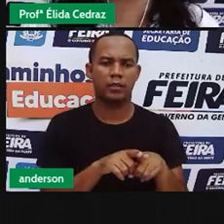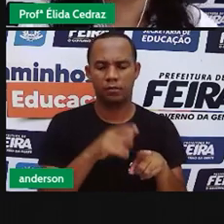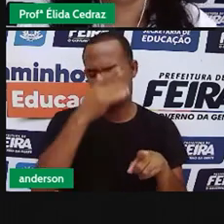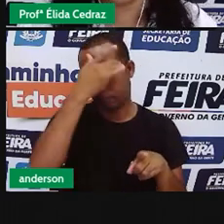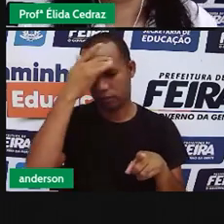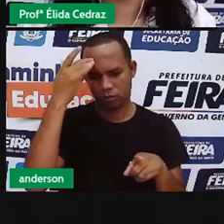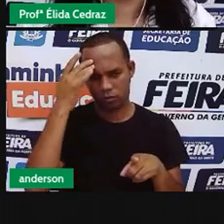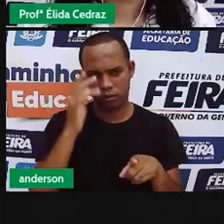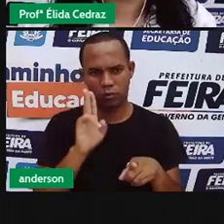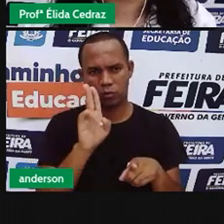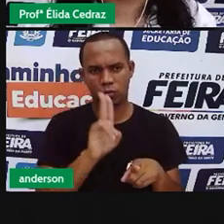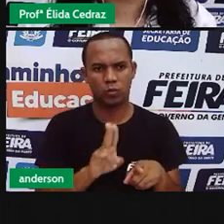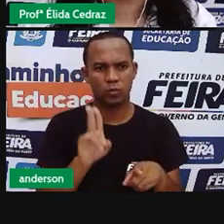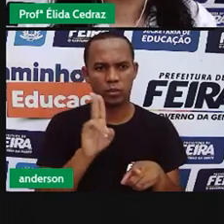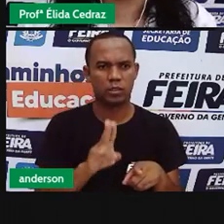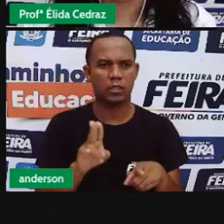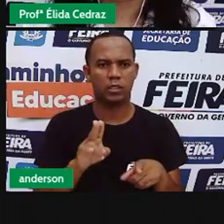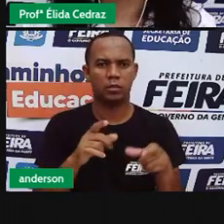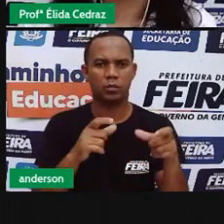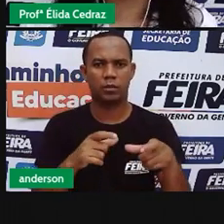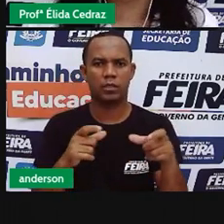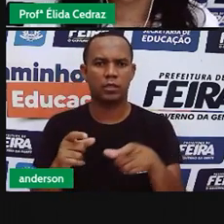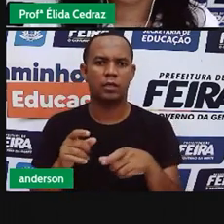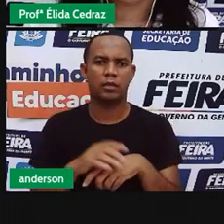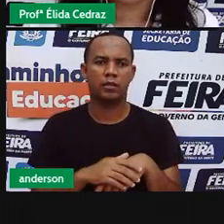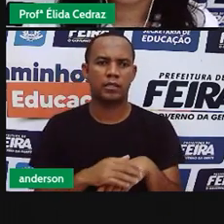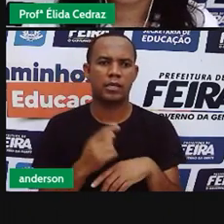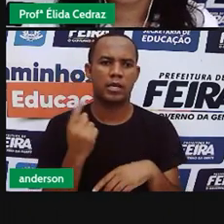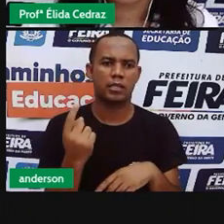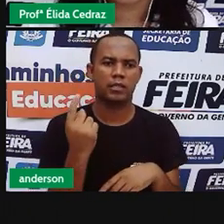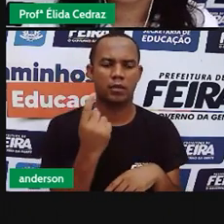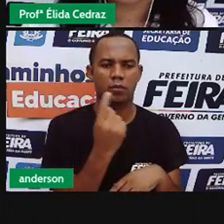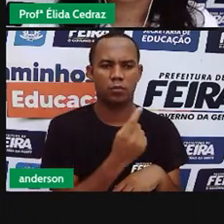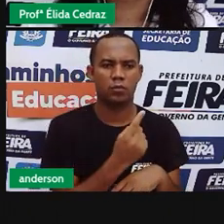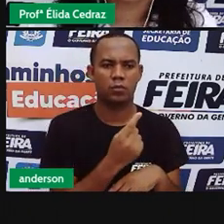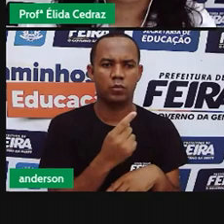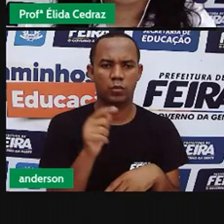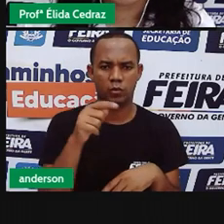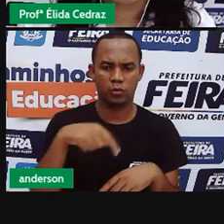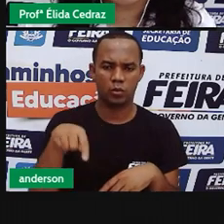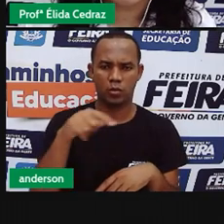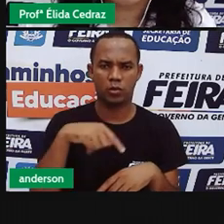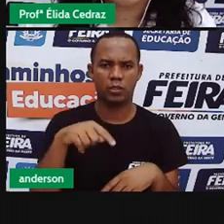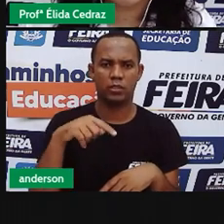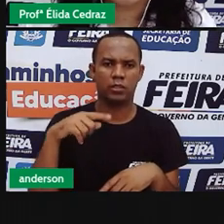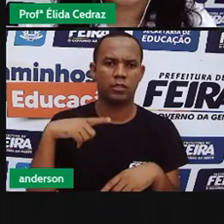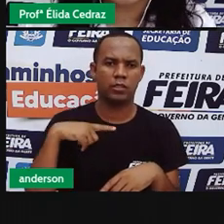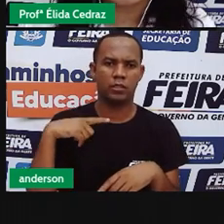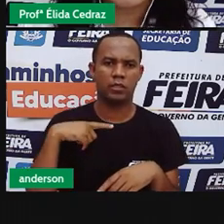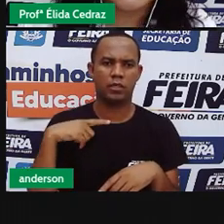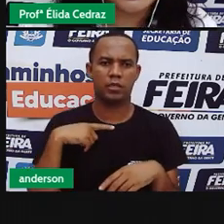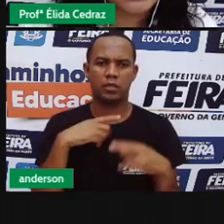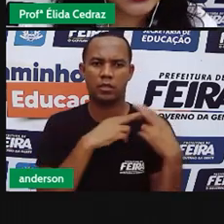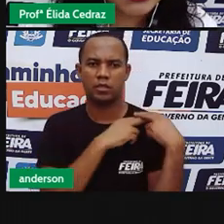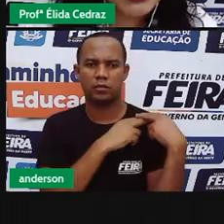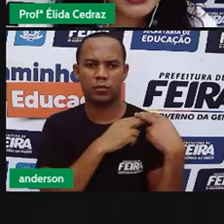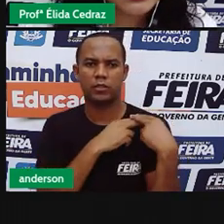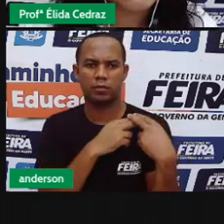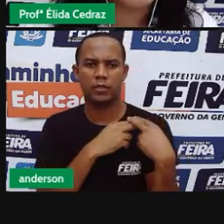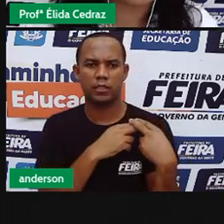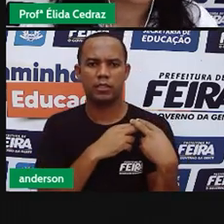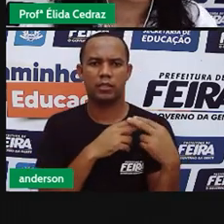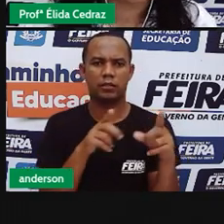que utilizam esses espaços. Cada um de nós, na sociedade, tem uma responsabilidade. A do